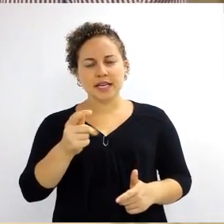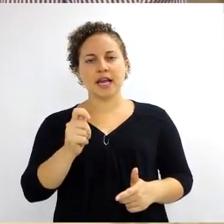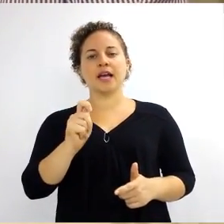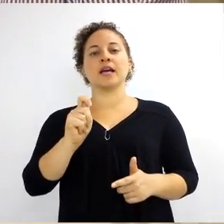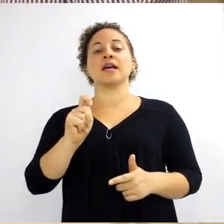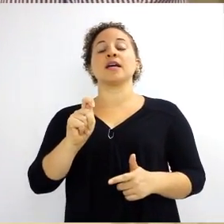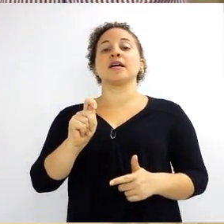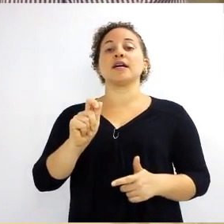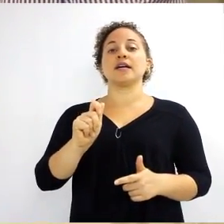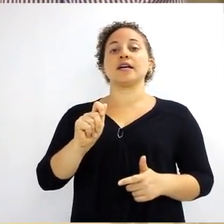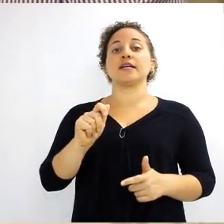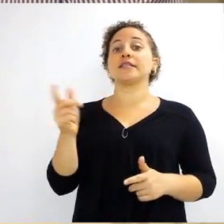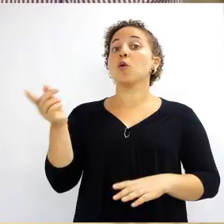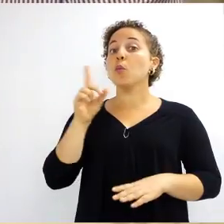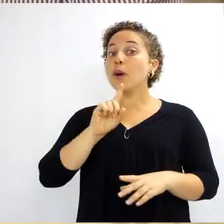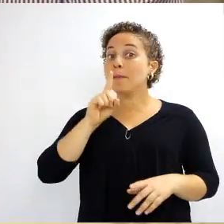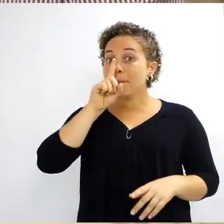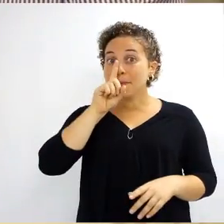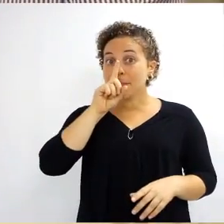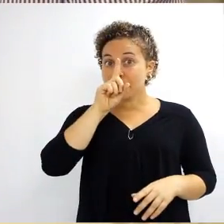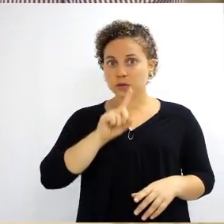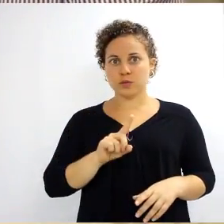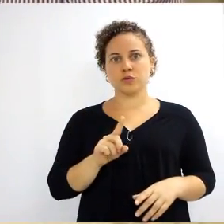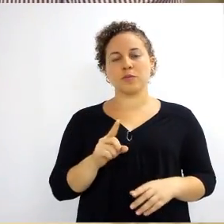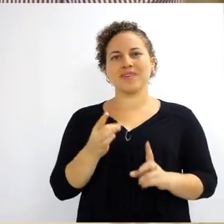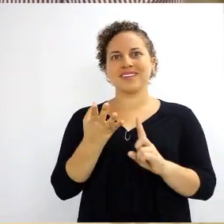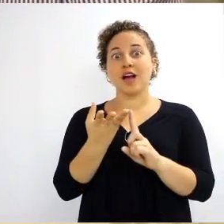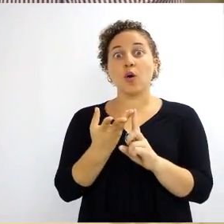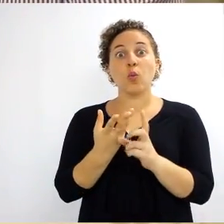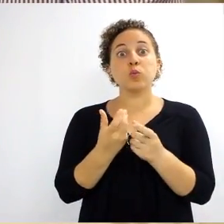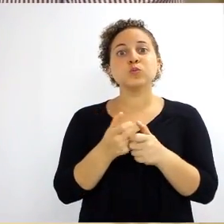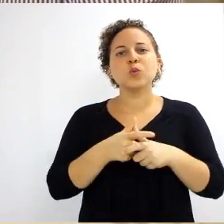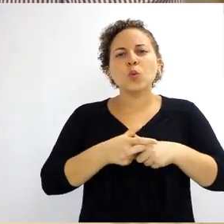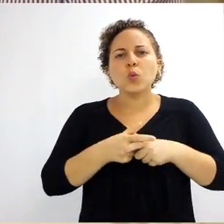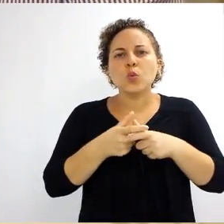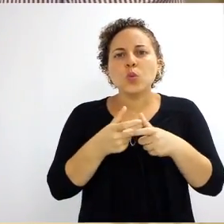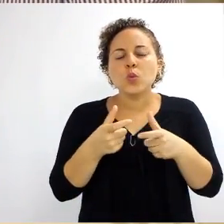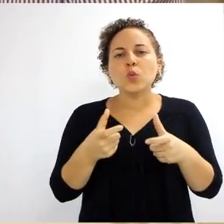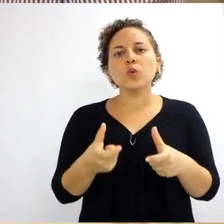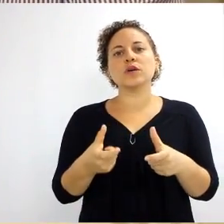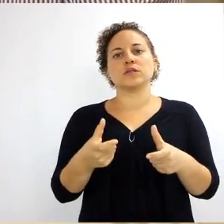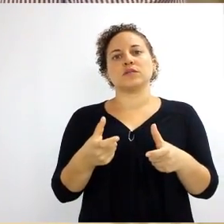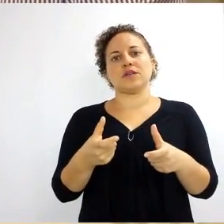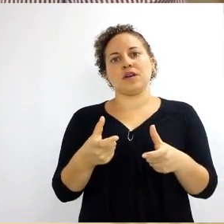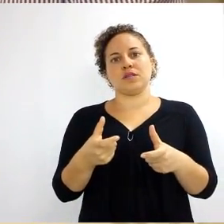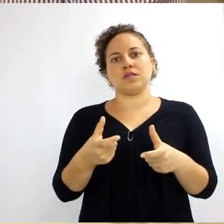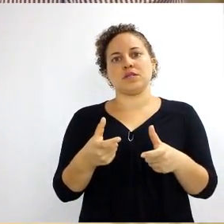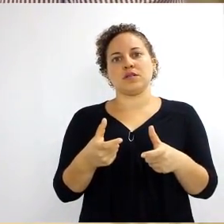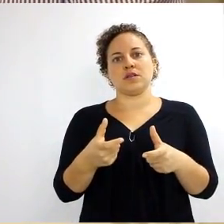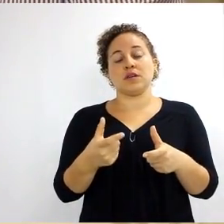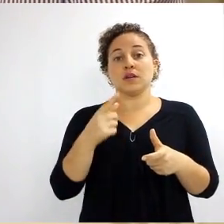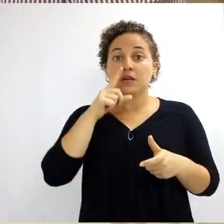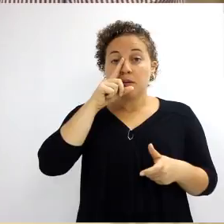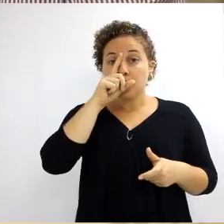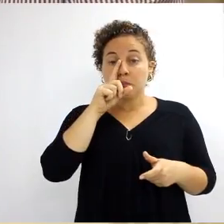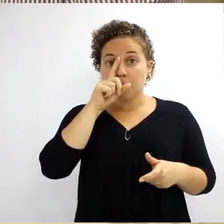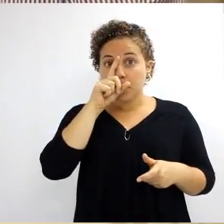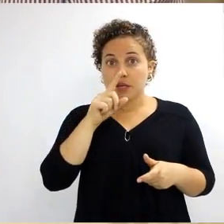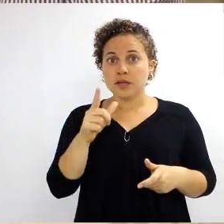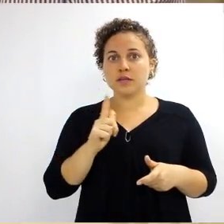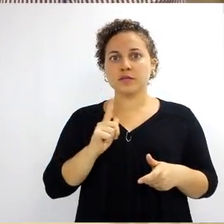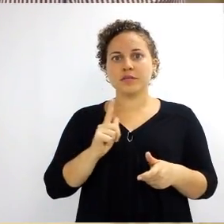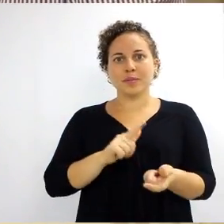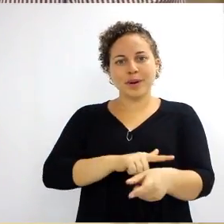não é um produto perigoso, mas é a quantidade que ele vem, que traz uma série de riscos, de problemas à pele